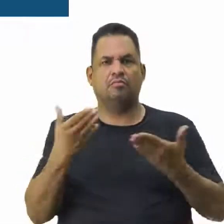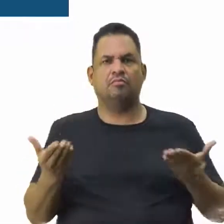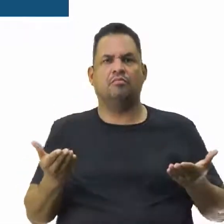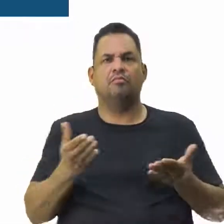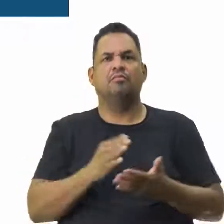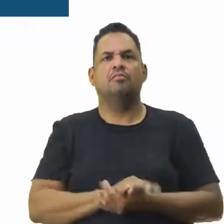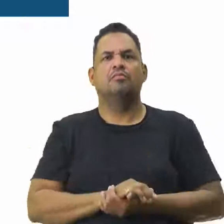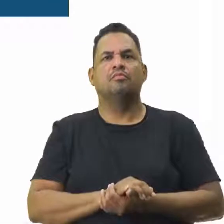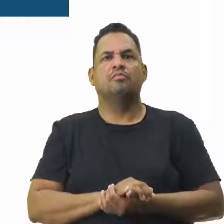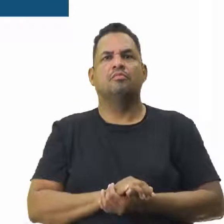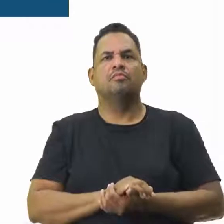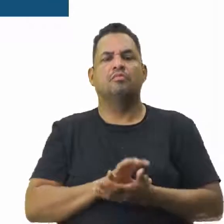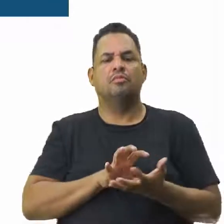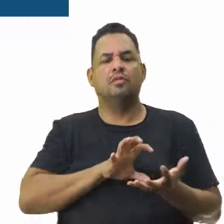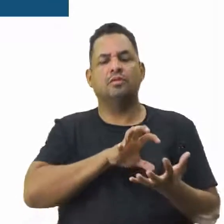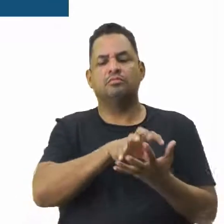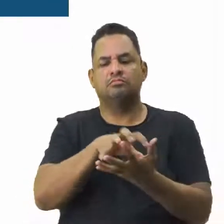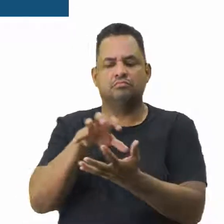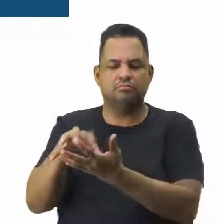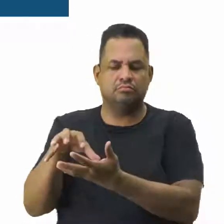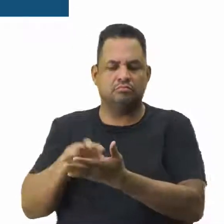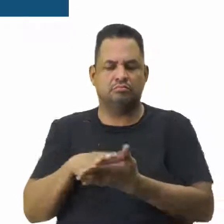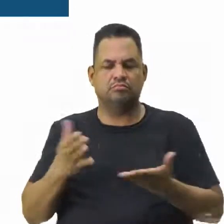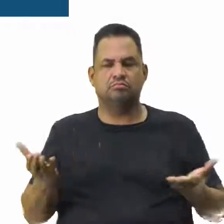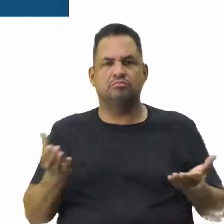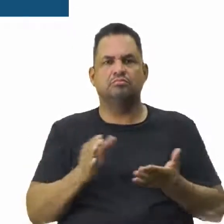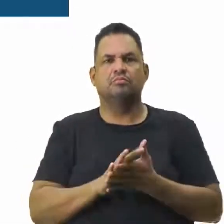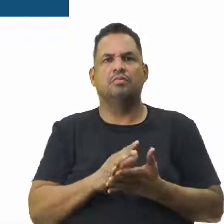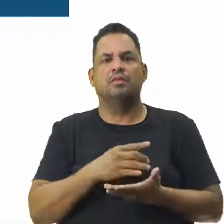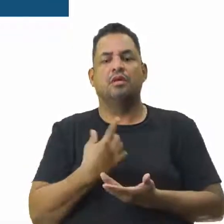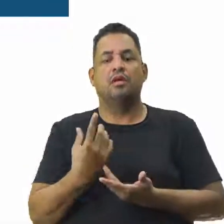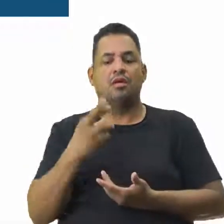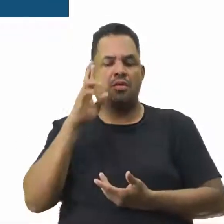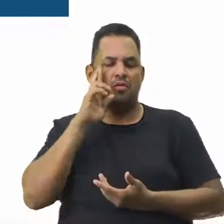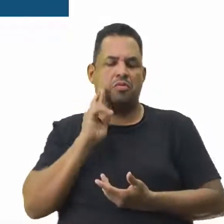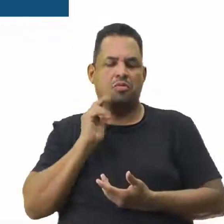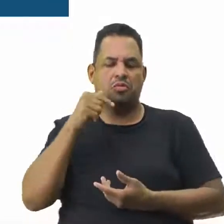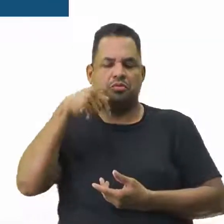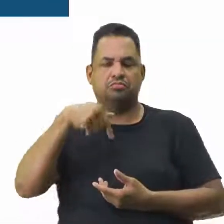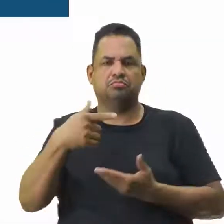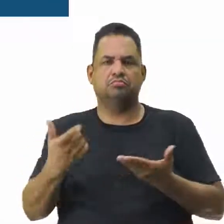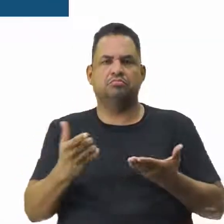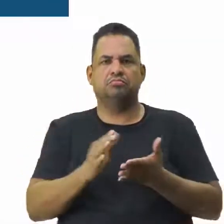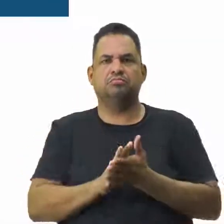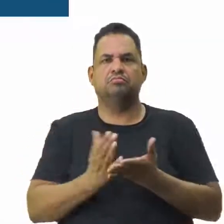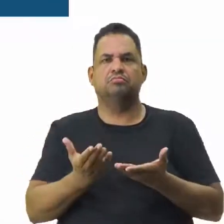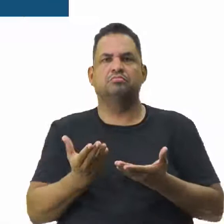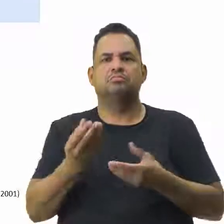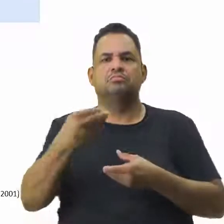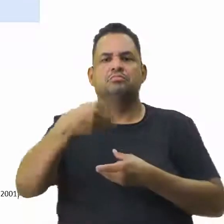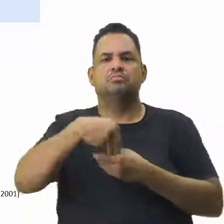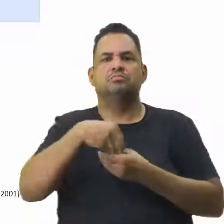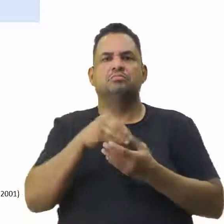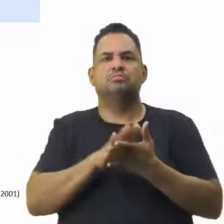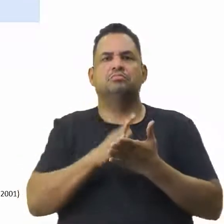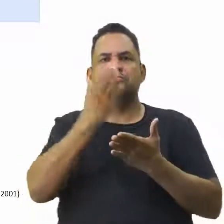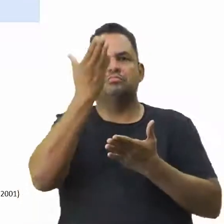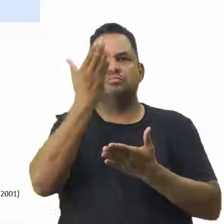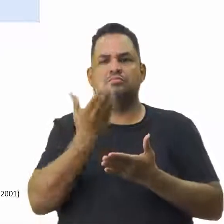na ocupação do que hoje é o nosso estado de Rondônia, que está inserido dentro dessa nossa